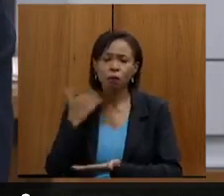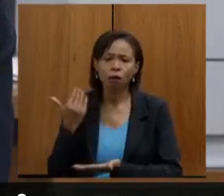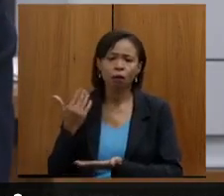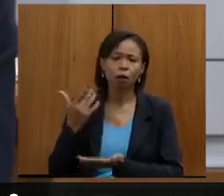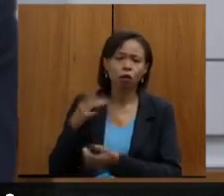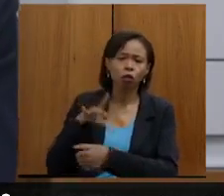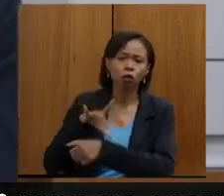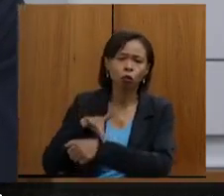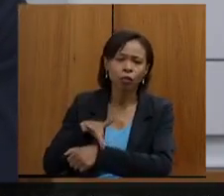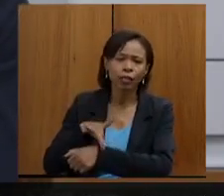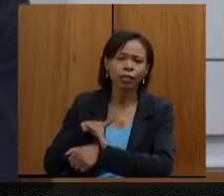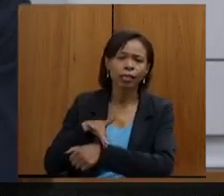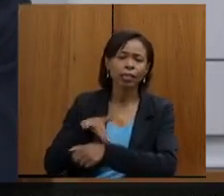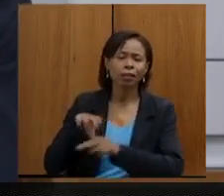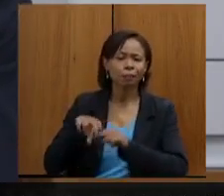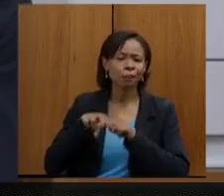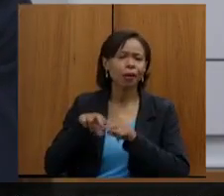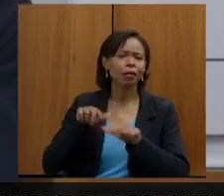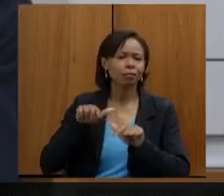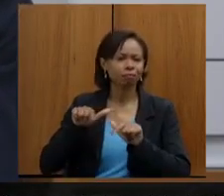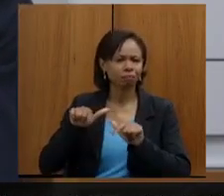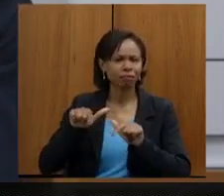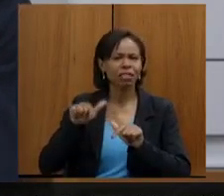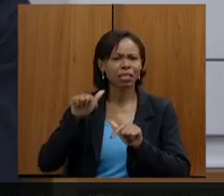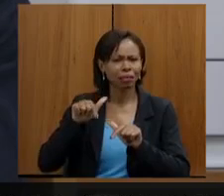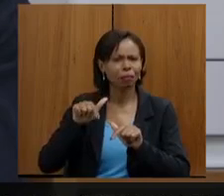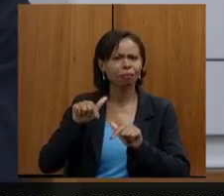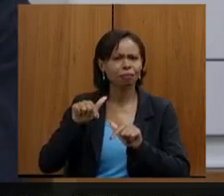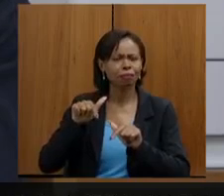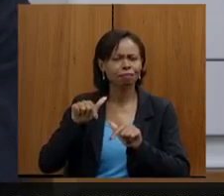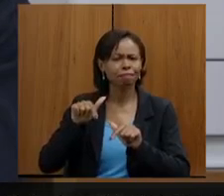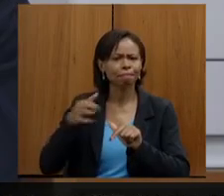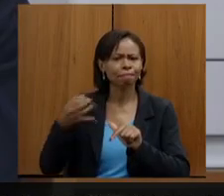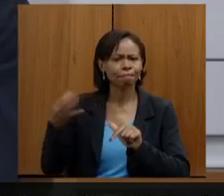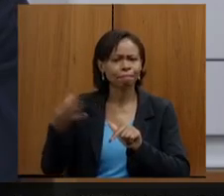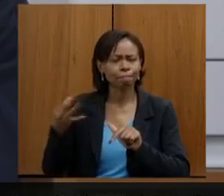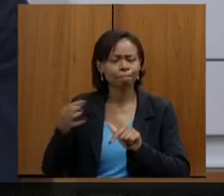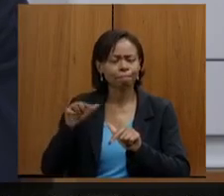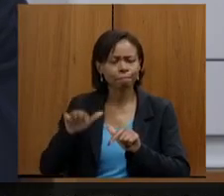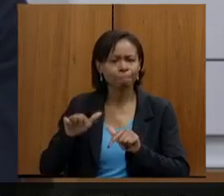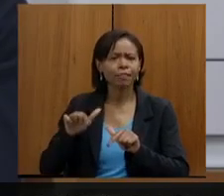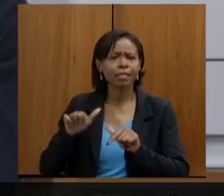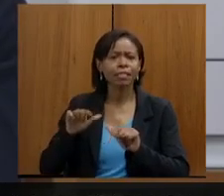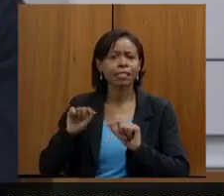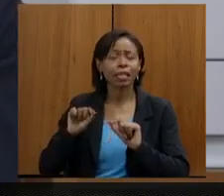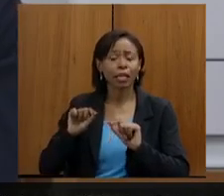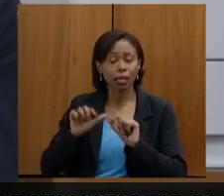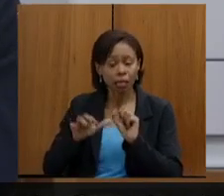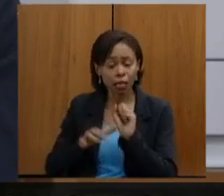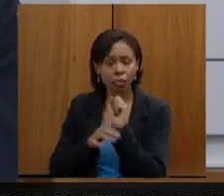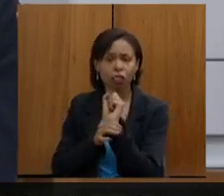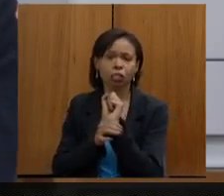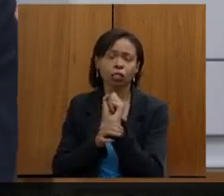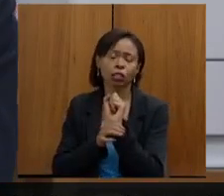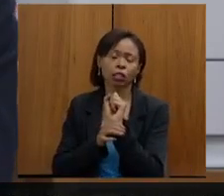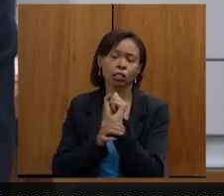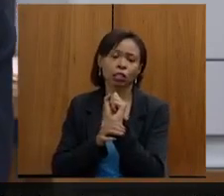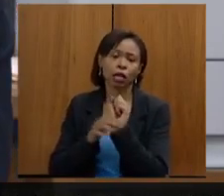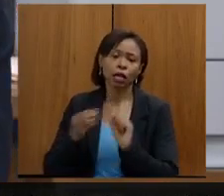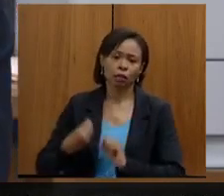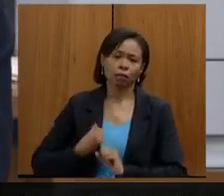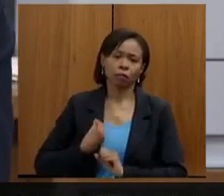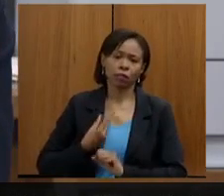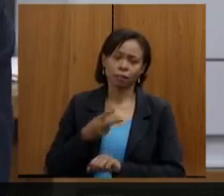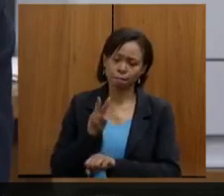função é tão Santa de garantir as vidas a